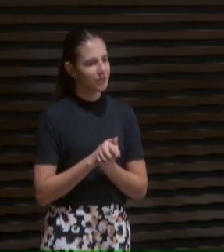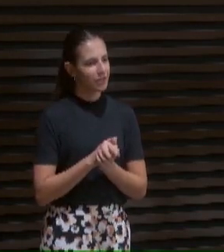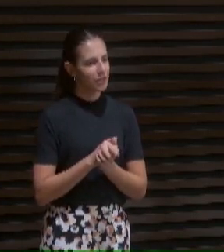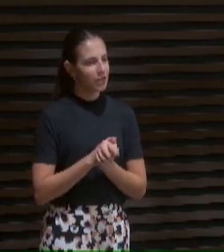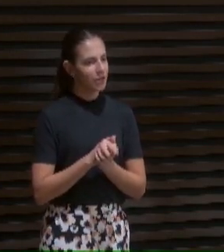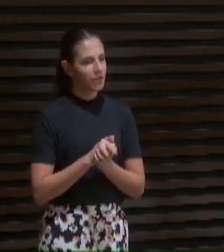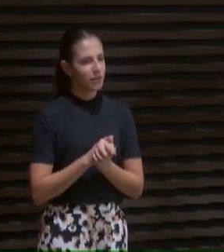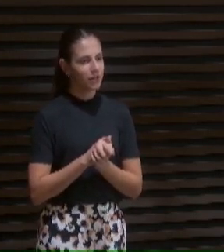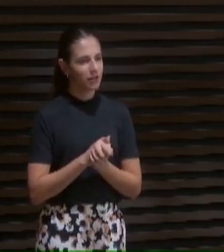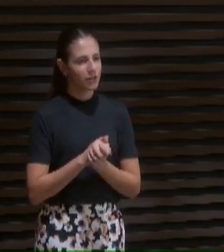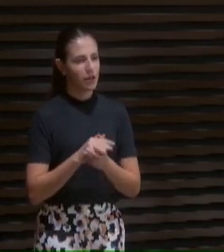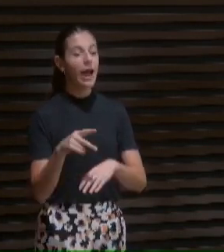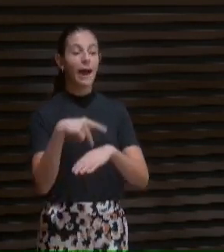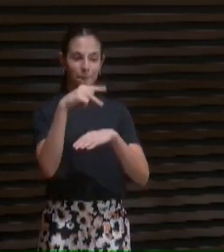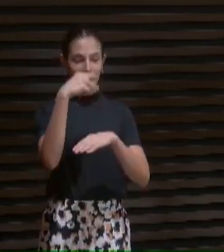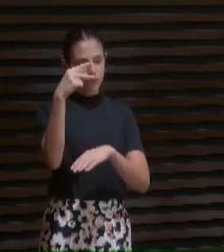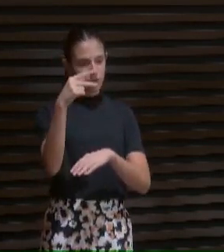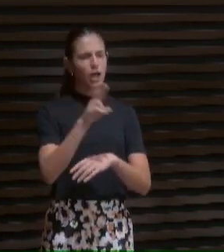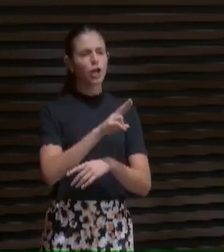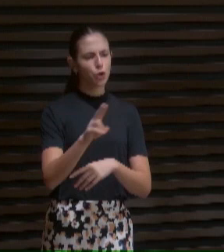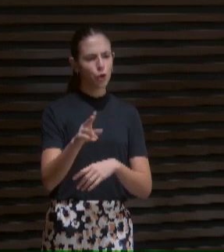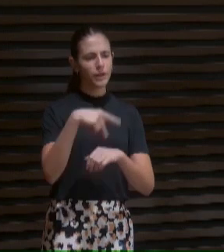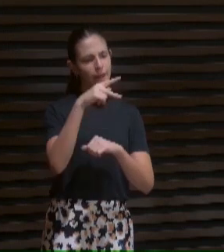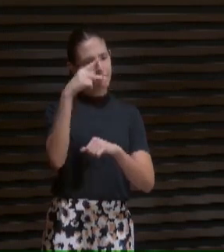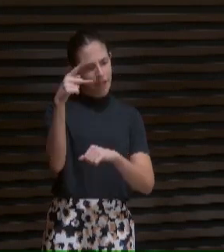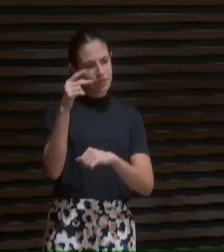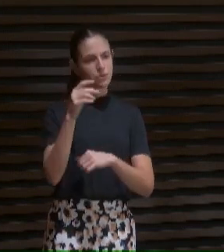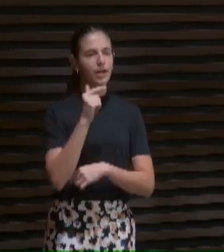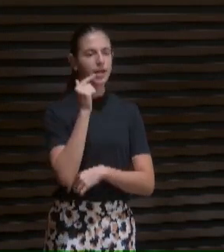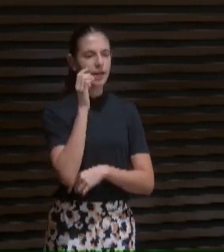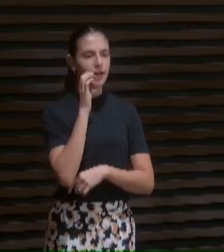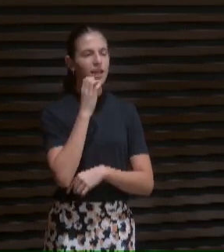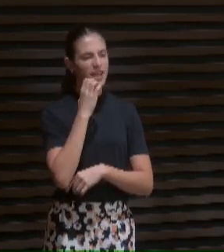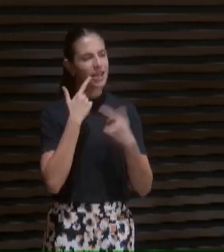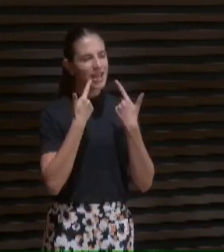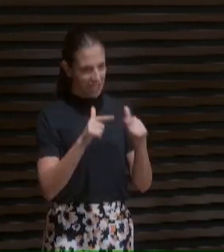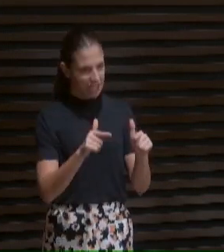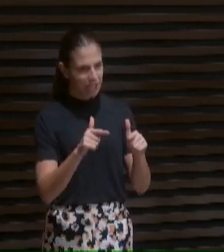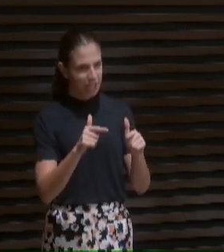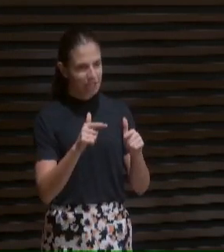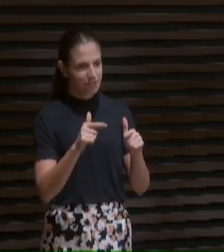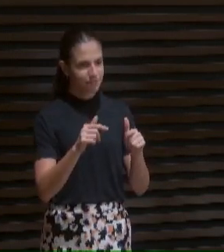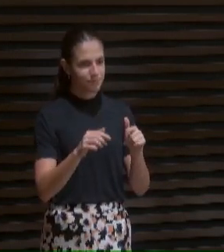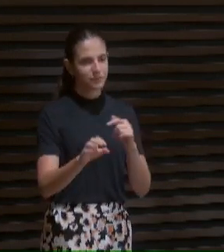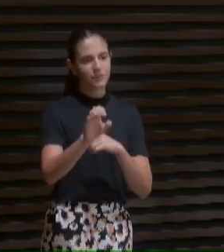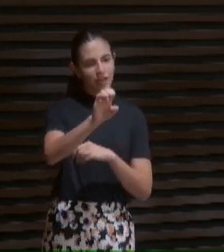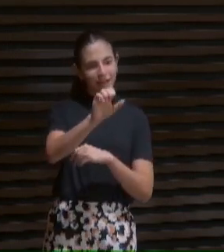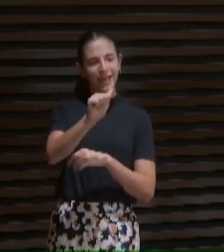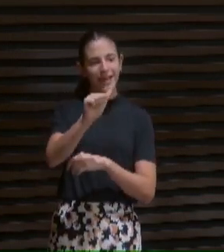Páscoa em inglês? Easter. De onde vem esta Easter? De